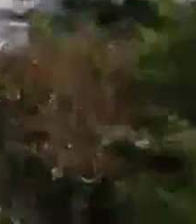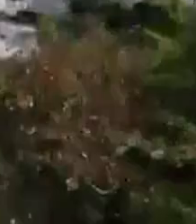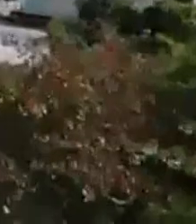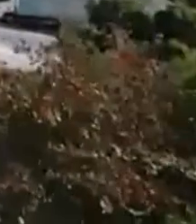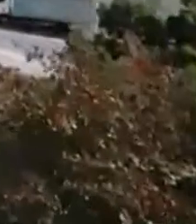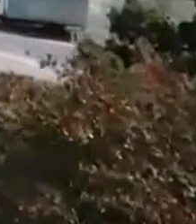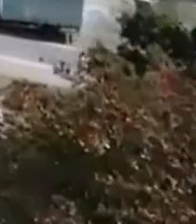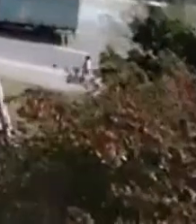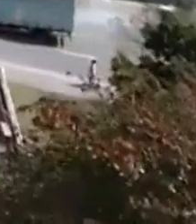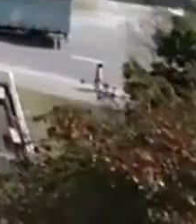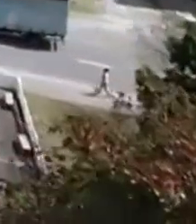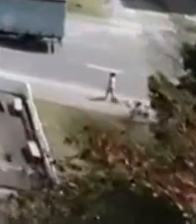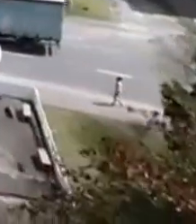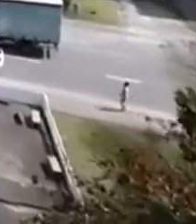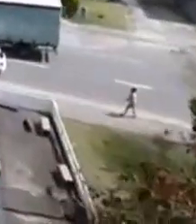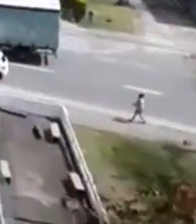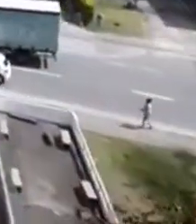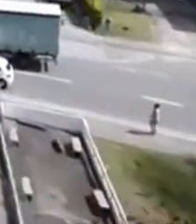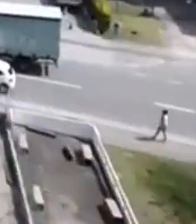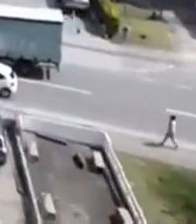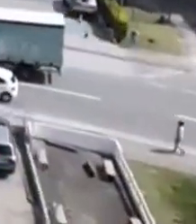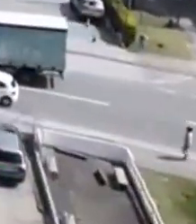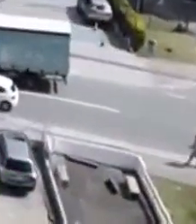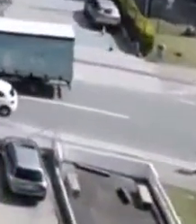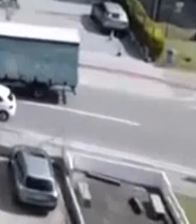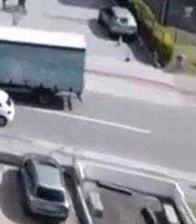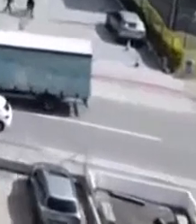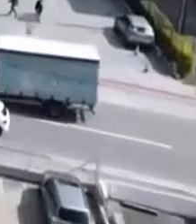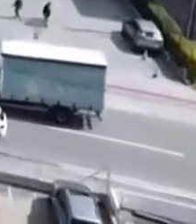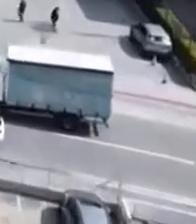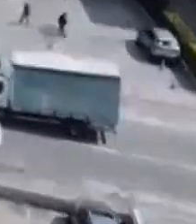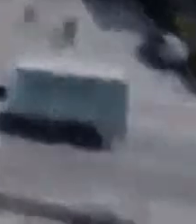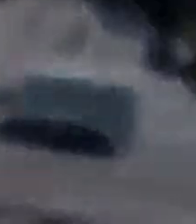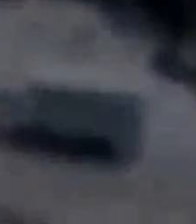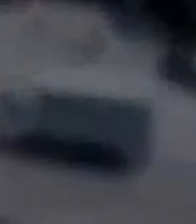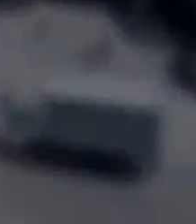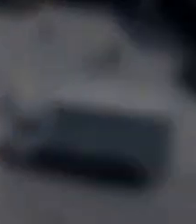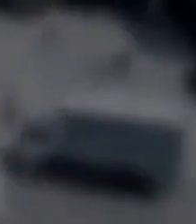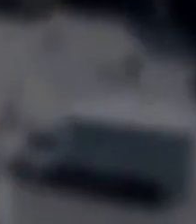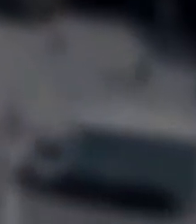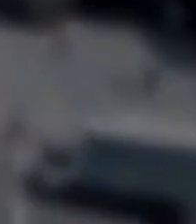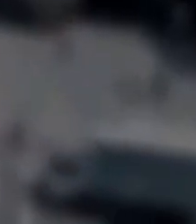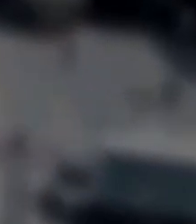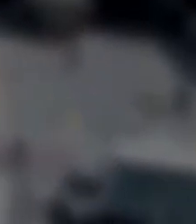PAB. Melhorar o futuro é garantir uma verdadeira mudança de vida.